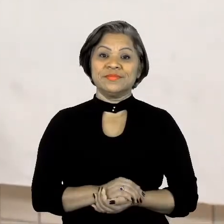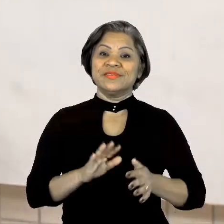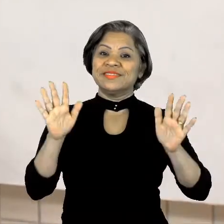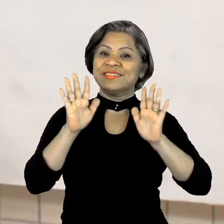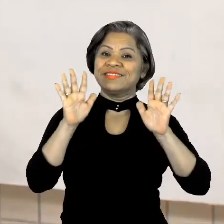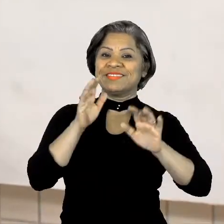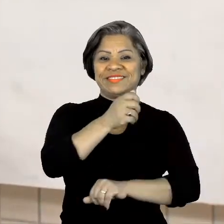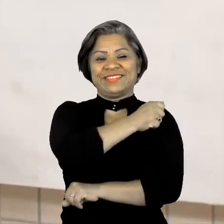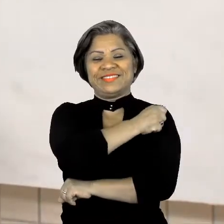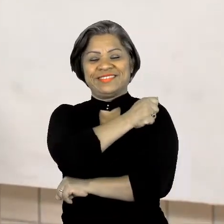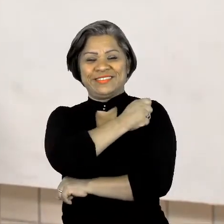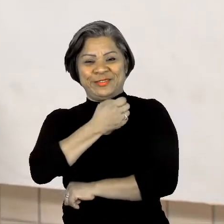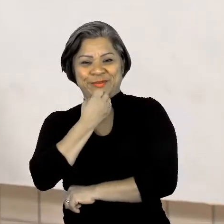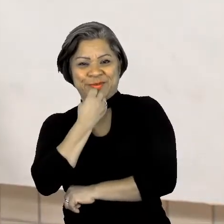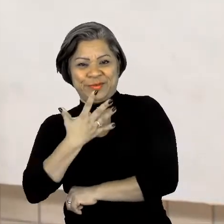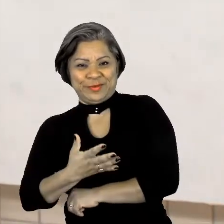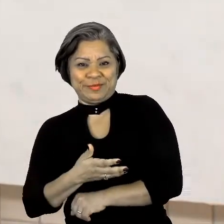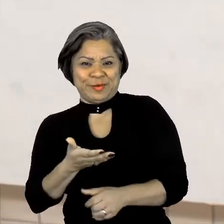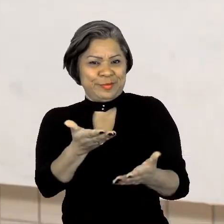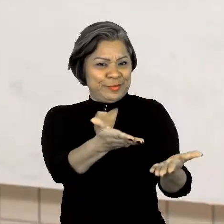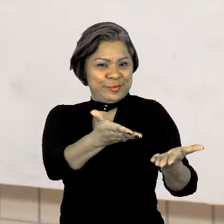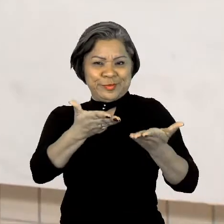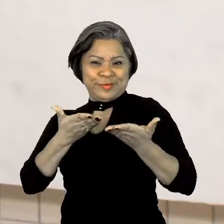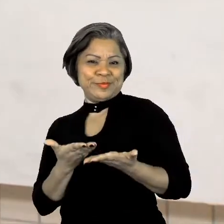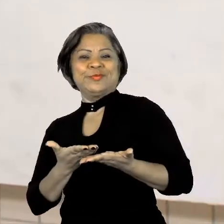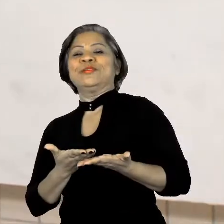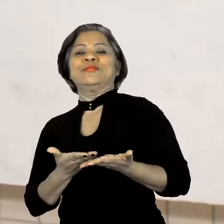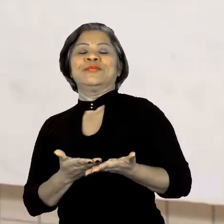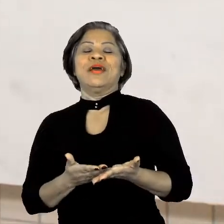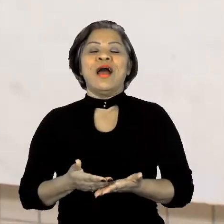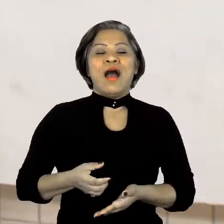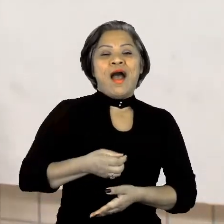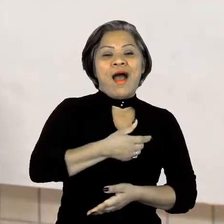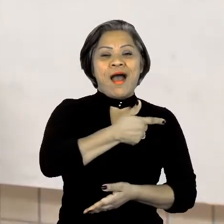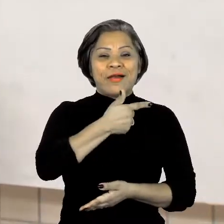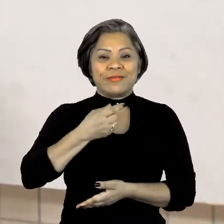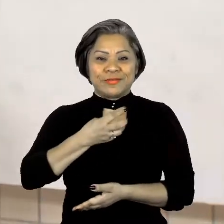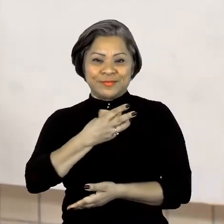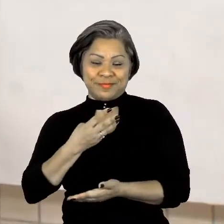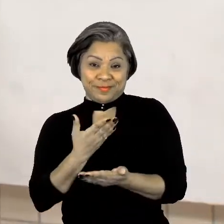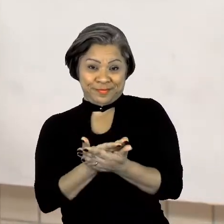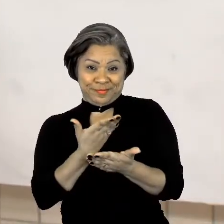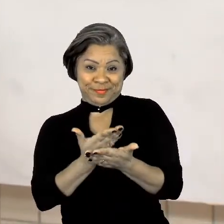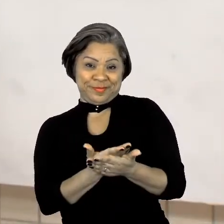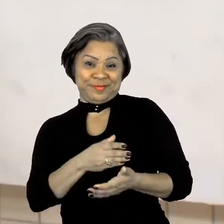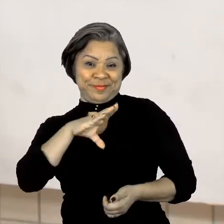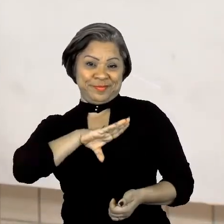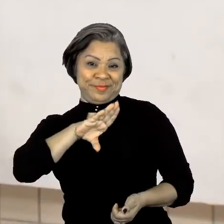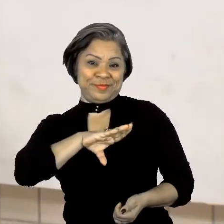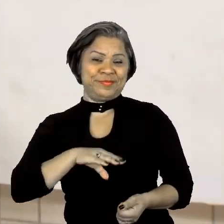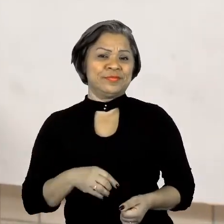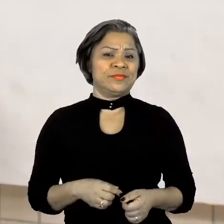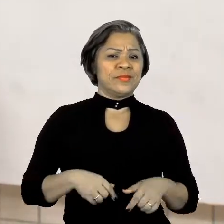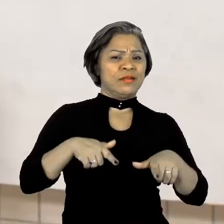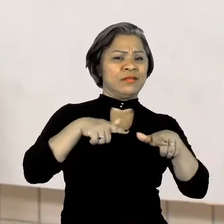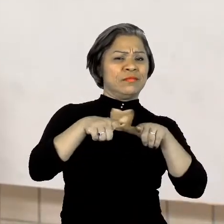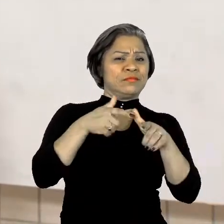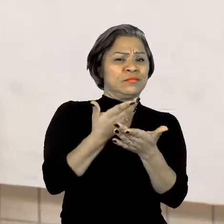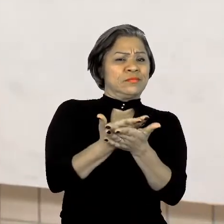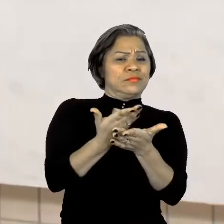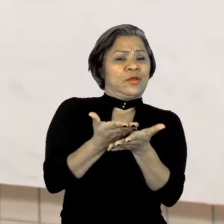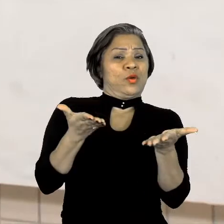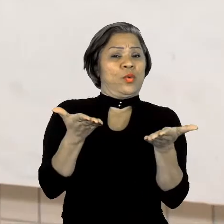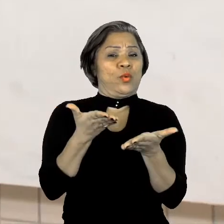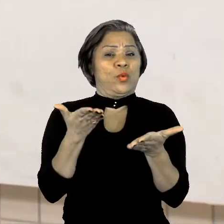Olá, estudantes, tudo bem? Sejam todos bem-vindos à nossa 23ª aula de língua portuguesa. E o que nós vamos trabalhar na teleaula de hoje? Nós